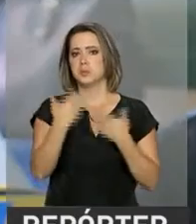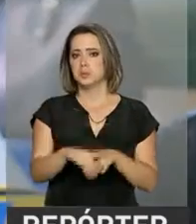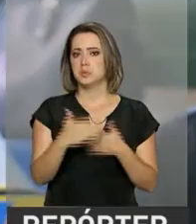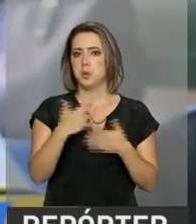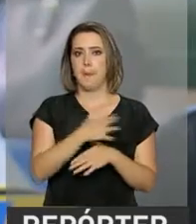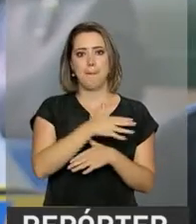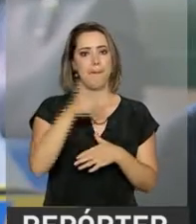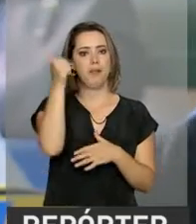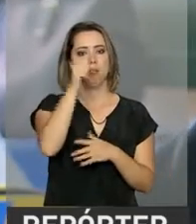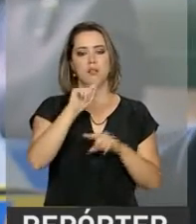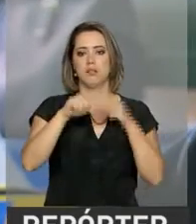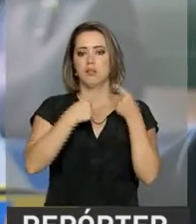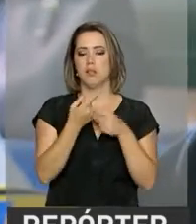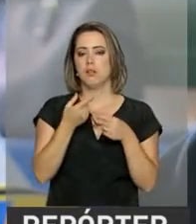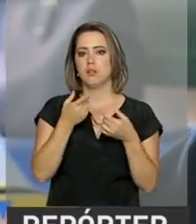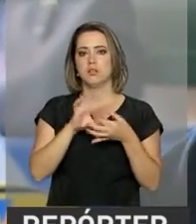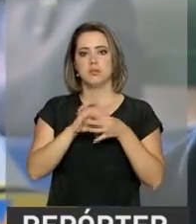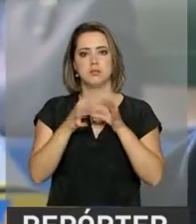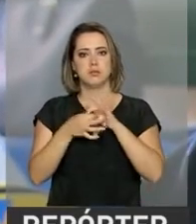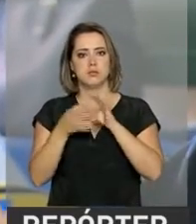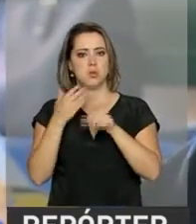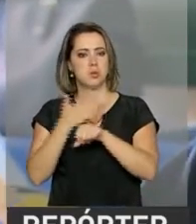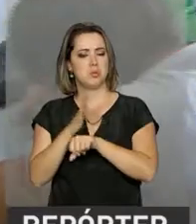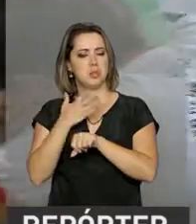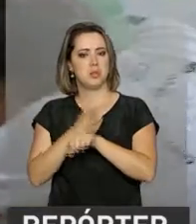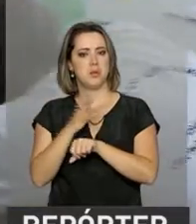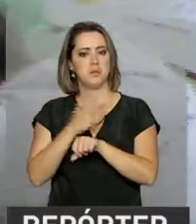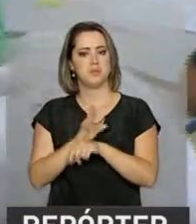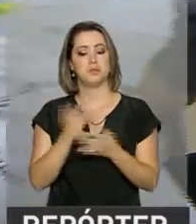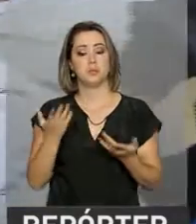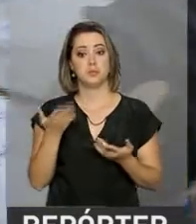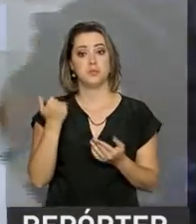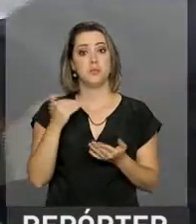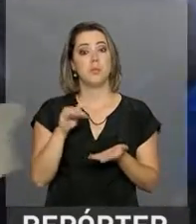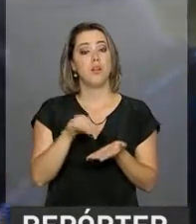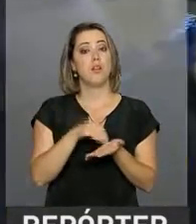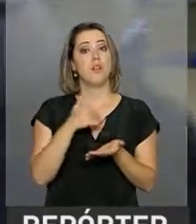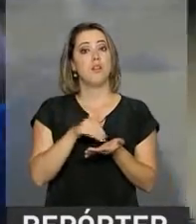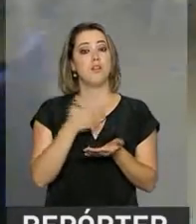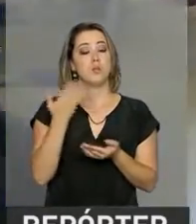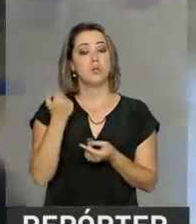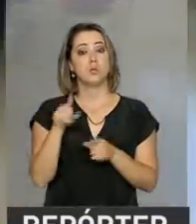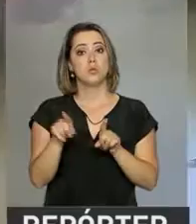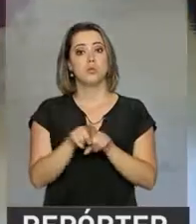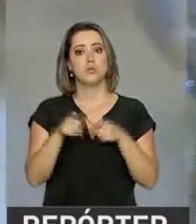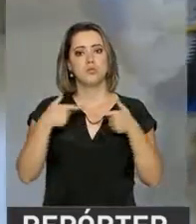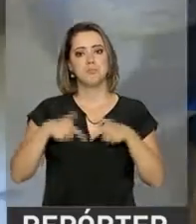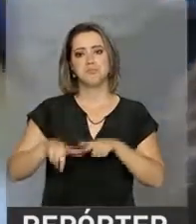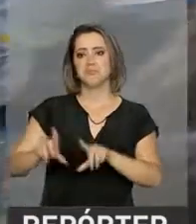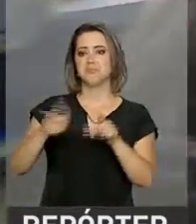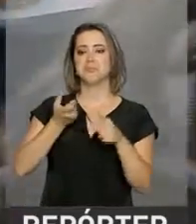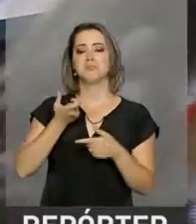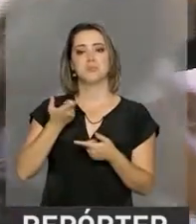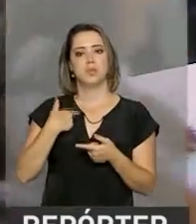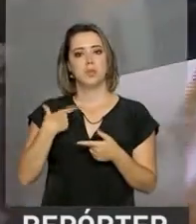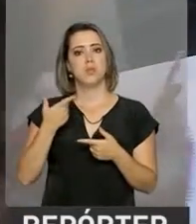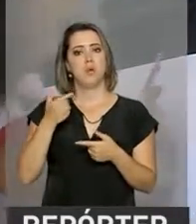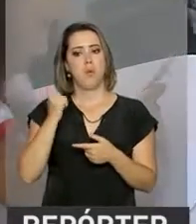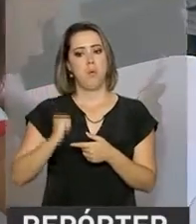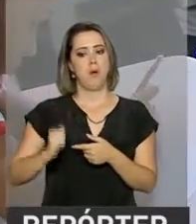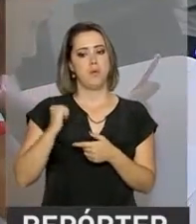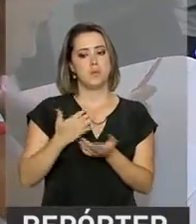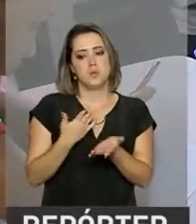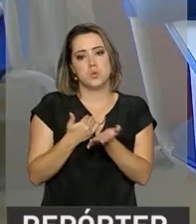matemática melhorarem depois de participar dos treinamentos. Na última edição, ganhou menção honrosa e uma bolsa de